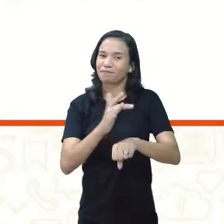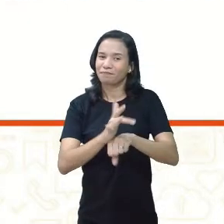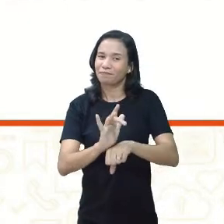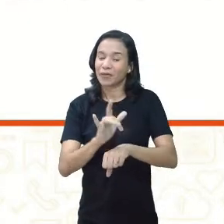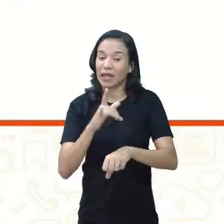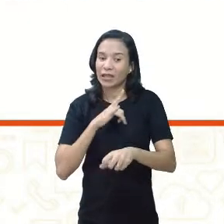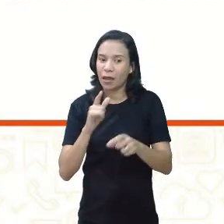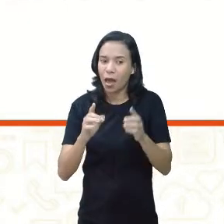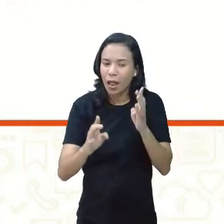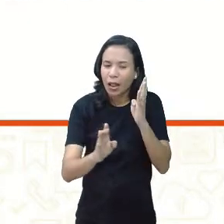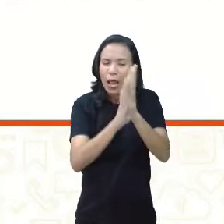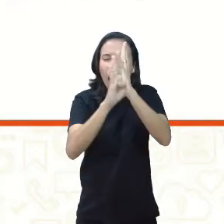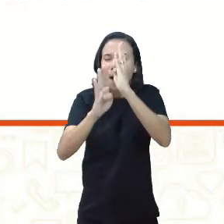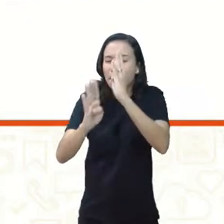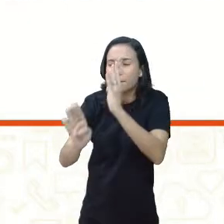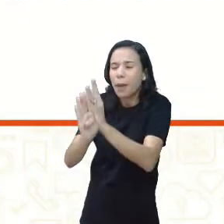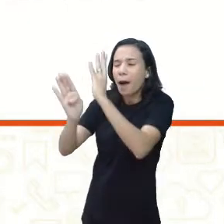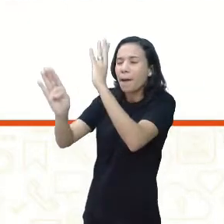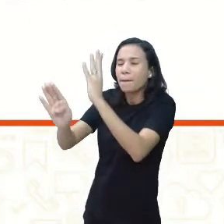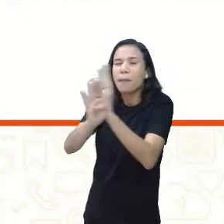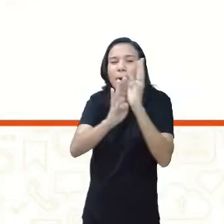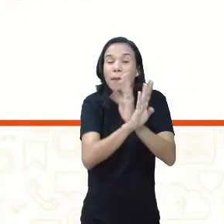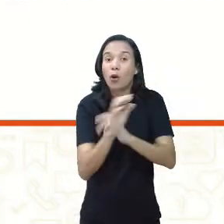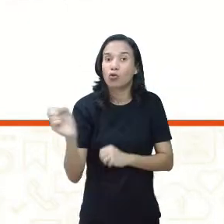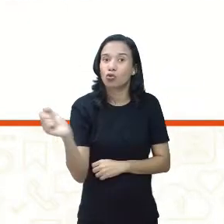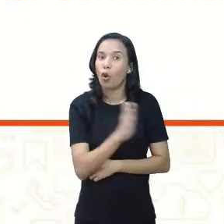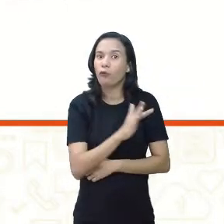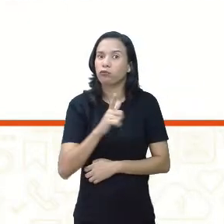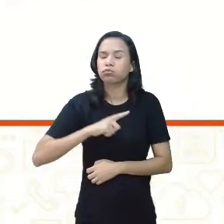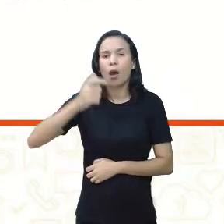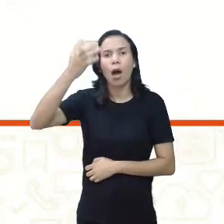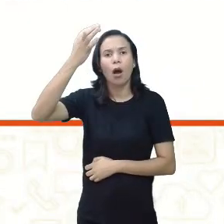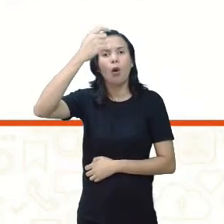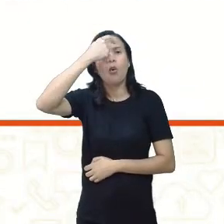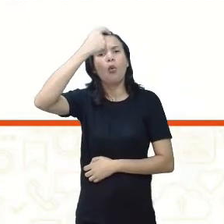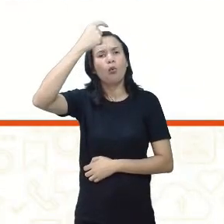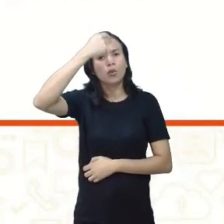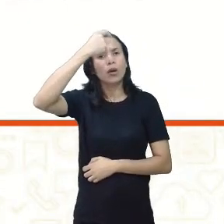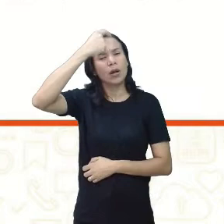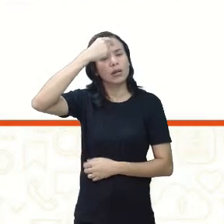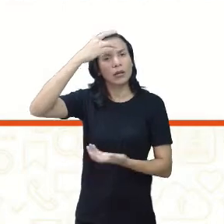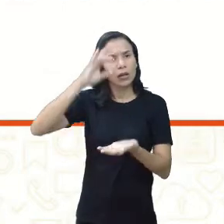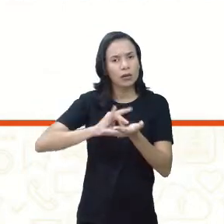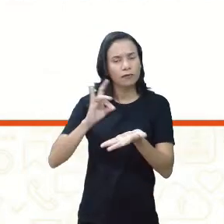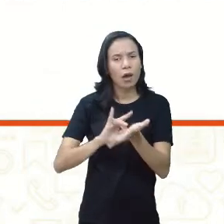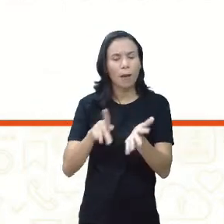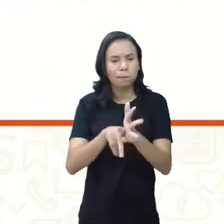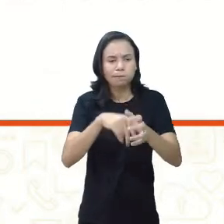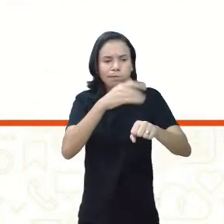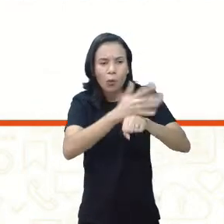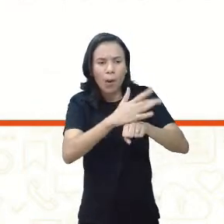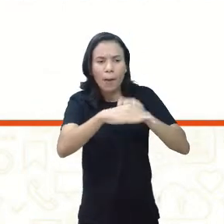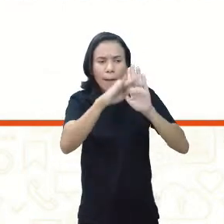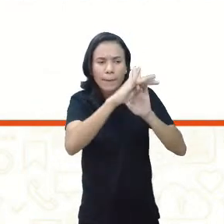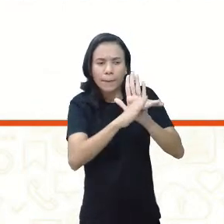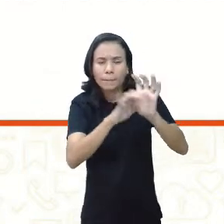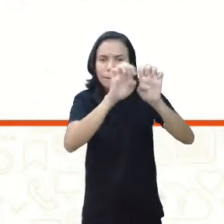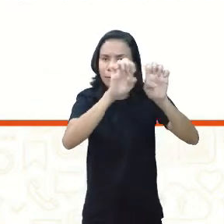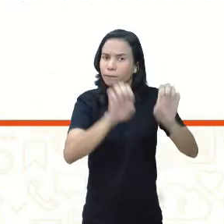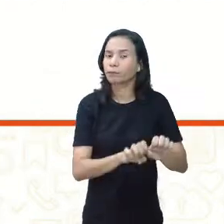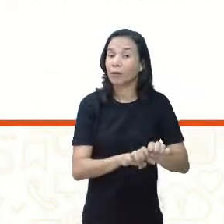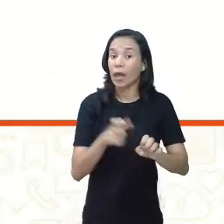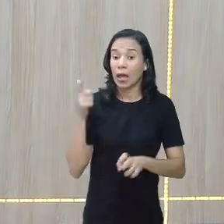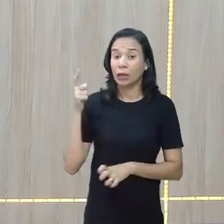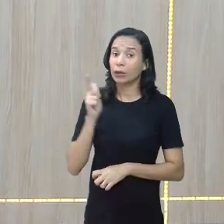De descobrir coisas novas e de tomar consciência de que existe uma configuração e até que ele é